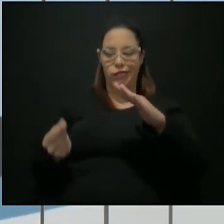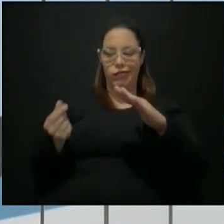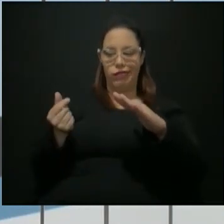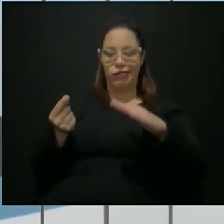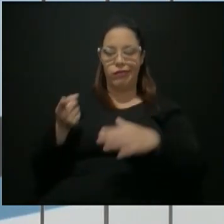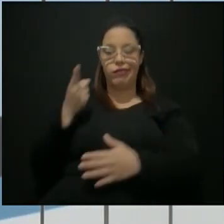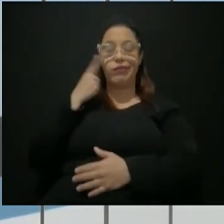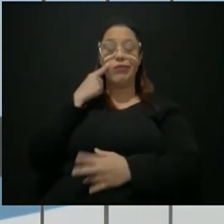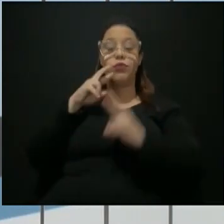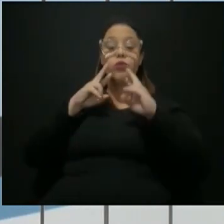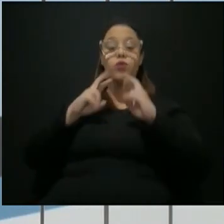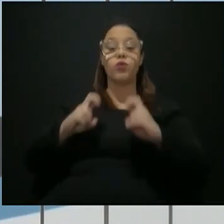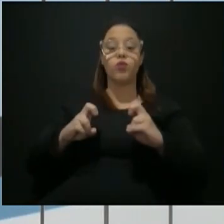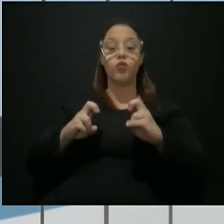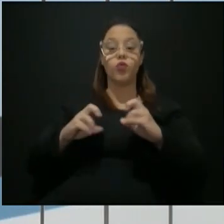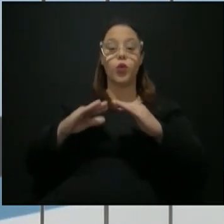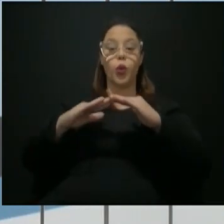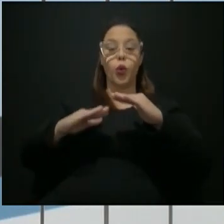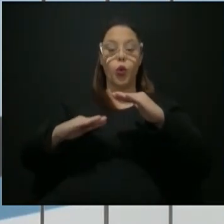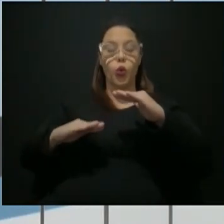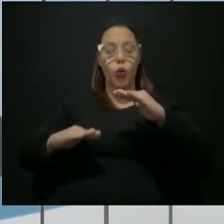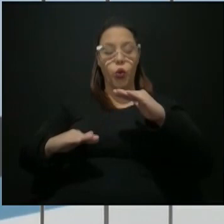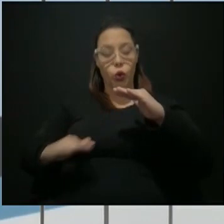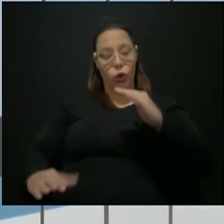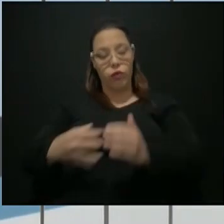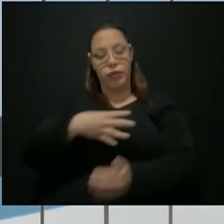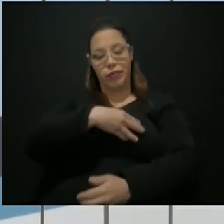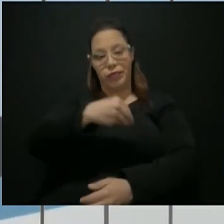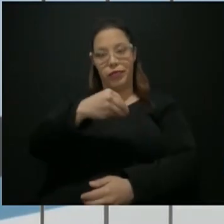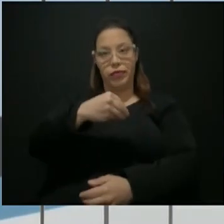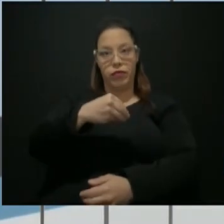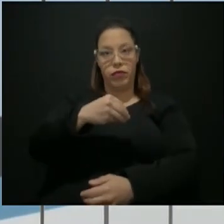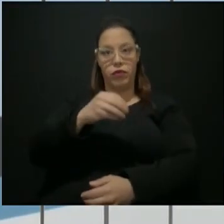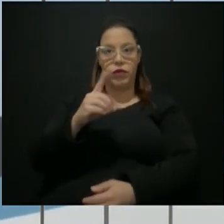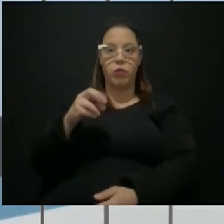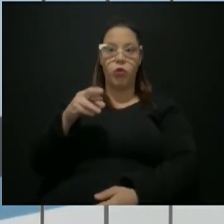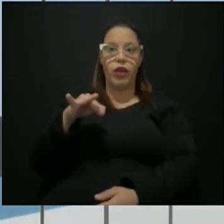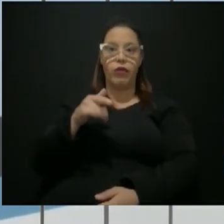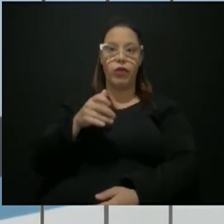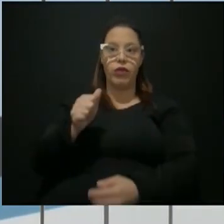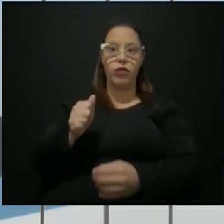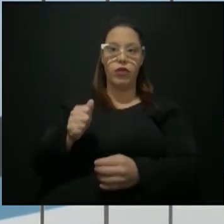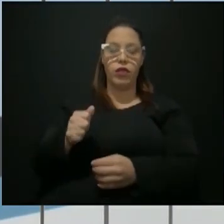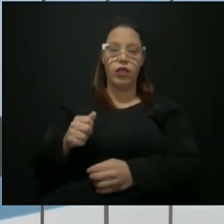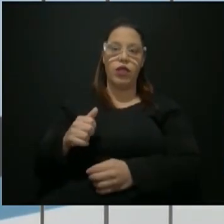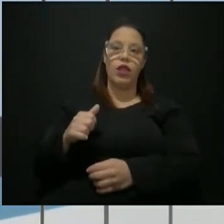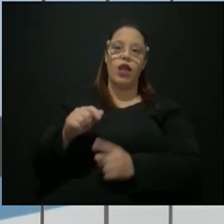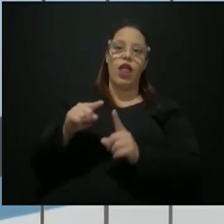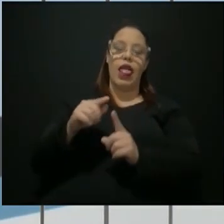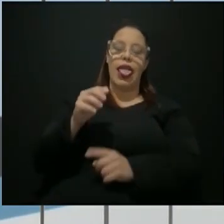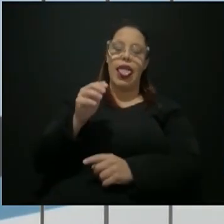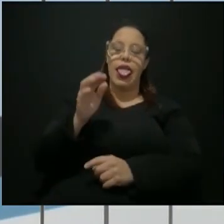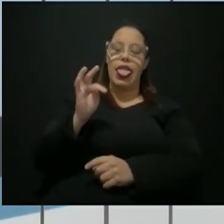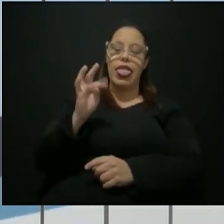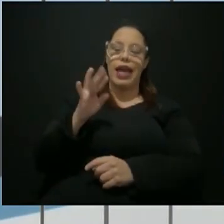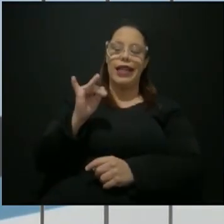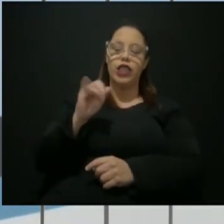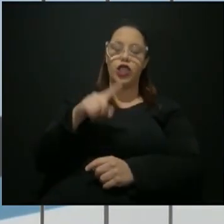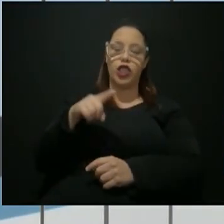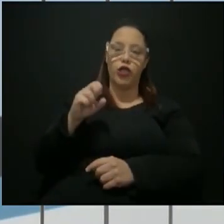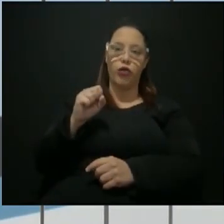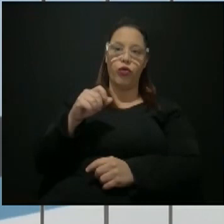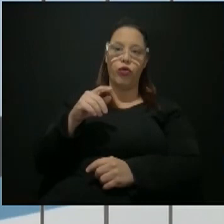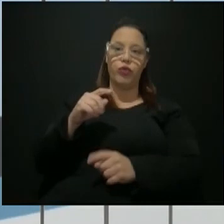do número de filhos, um declínio do que a gente chama na demografia de taxa de fecundidade. O número médio de filhos por mulher está